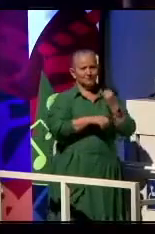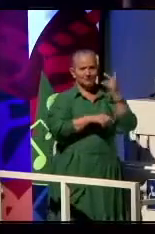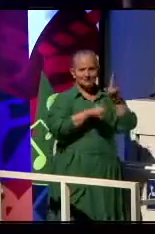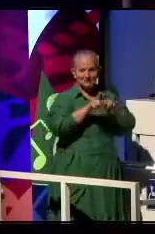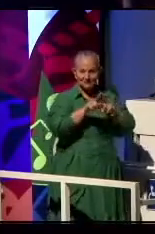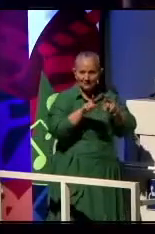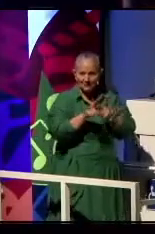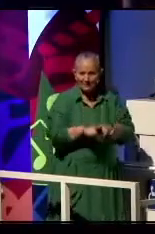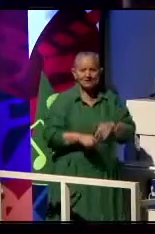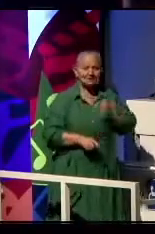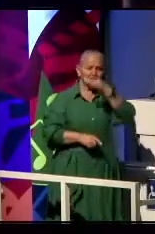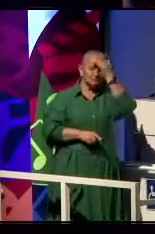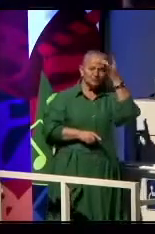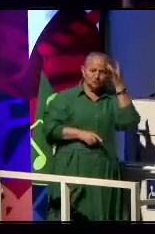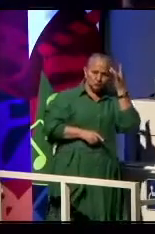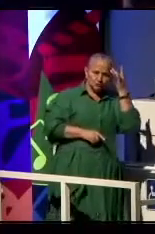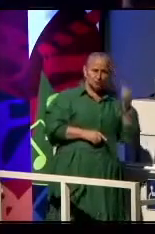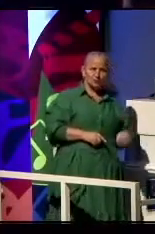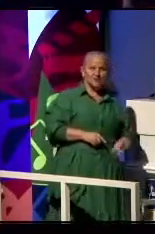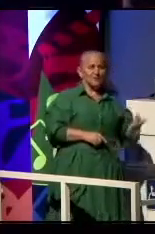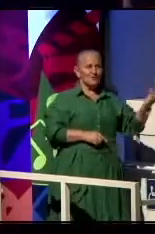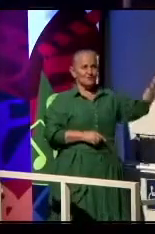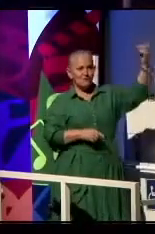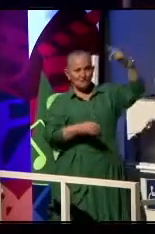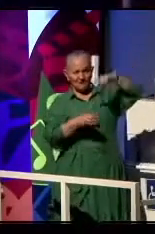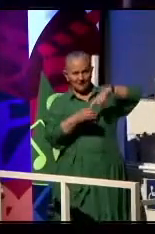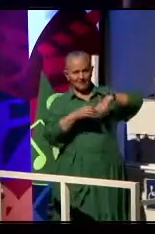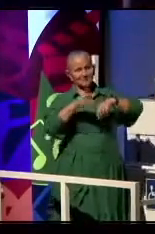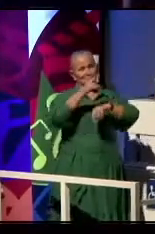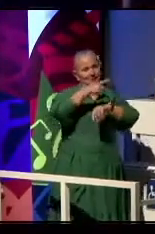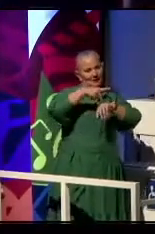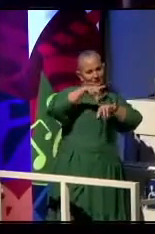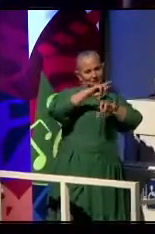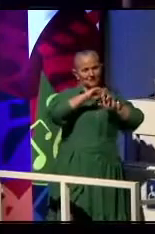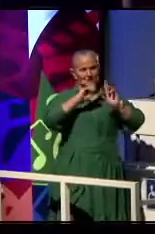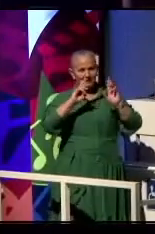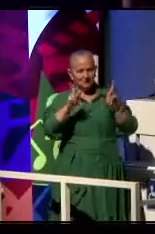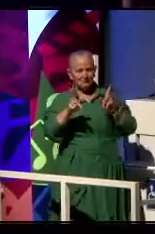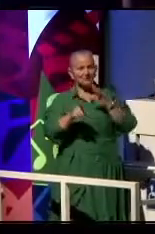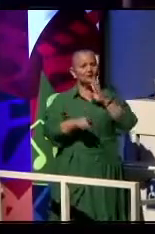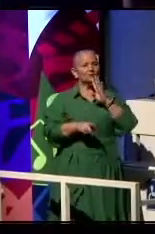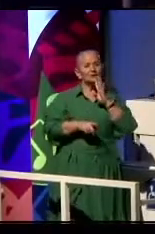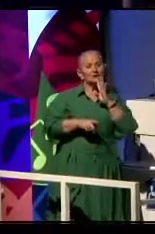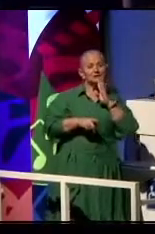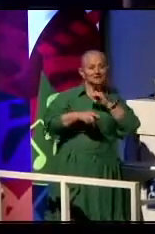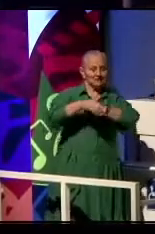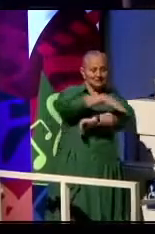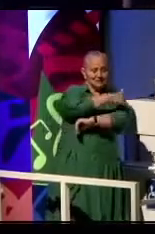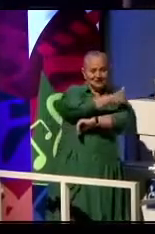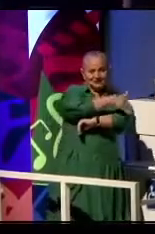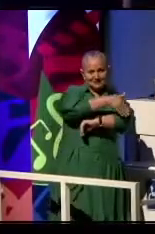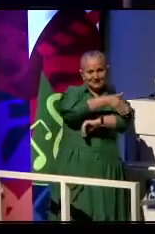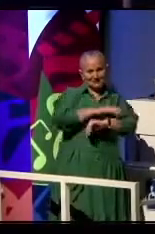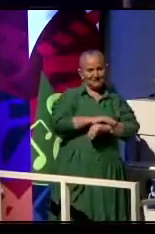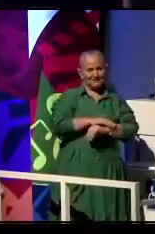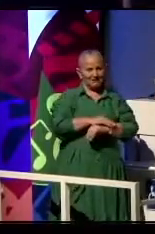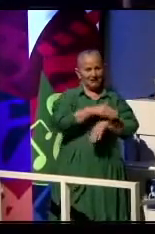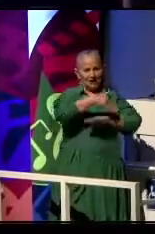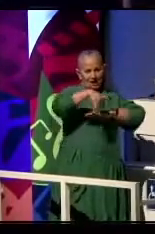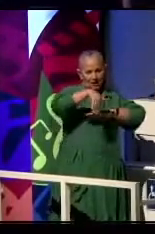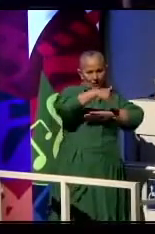gente, que as pessoas vêm de fora do Brasil para conhecer essa esquina famosa, Rua Paraisópolis